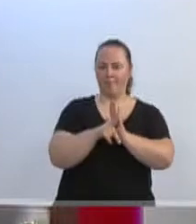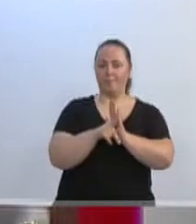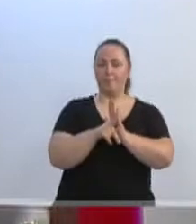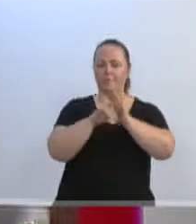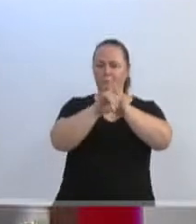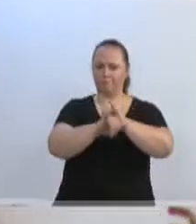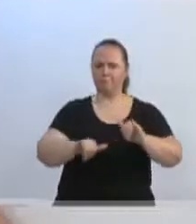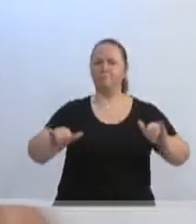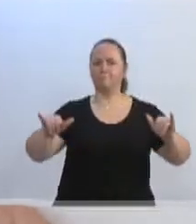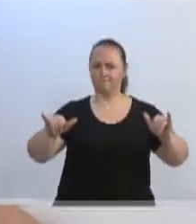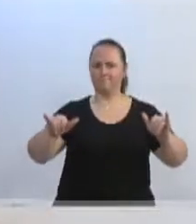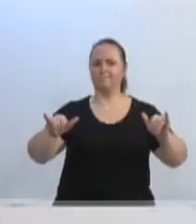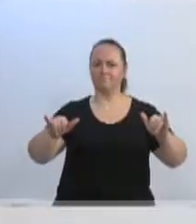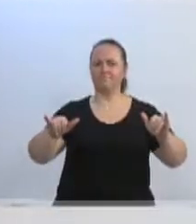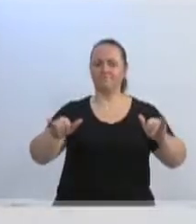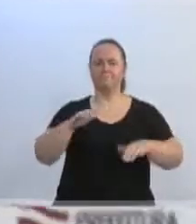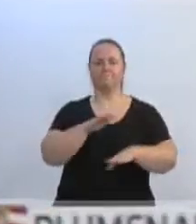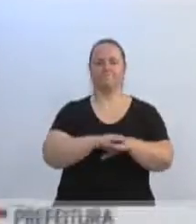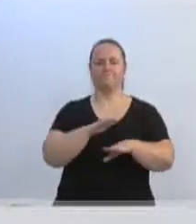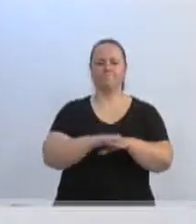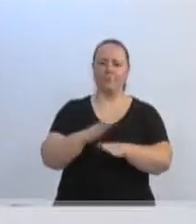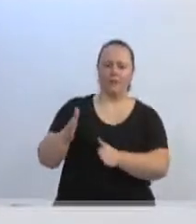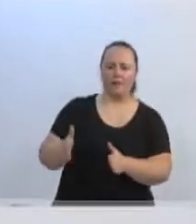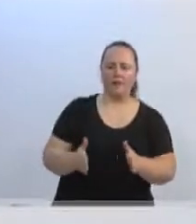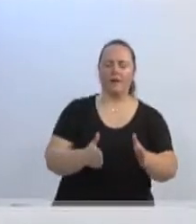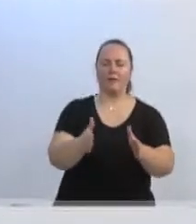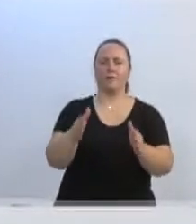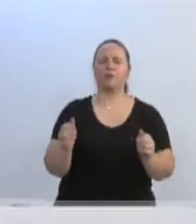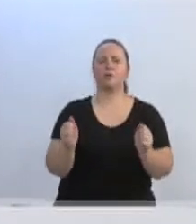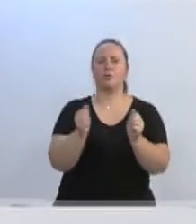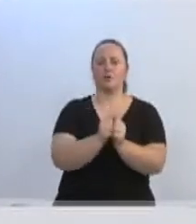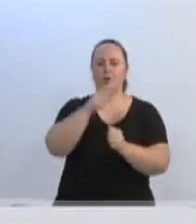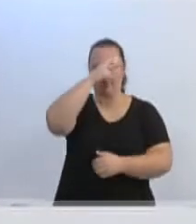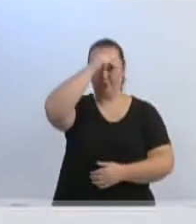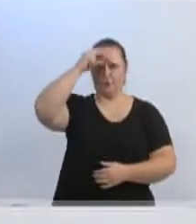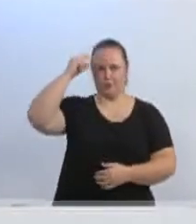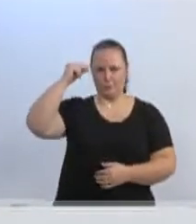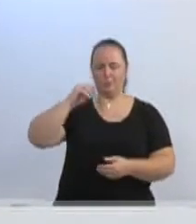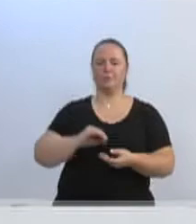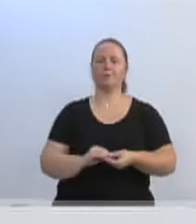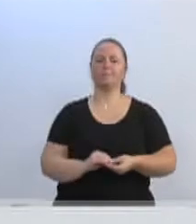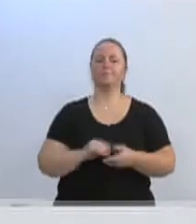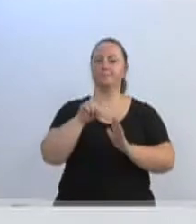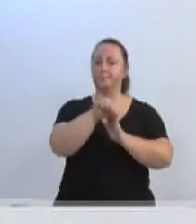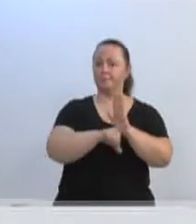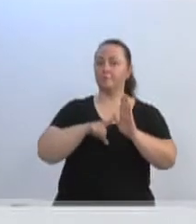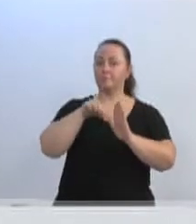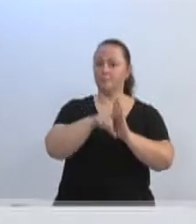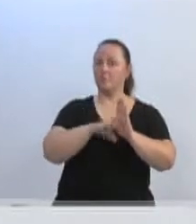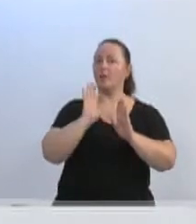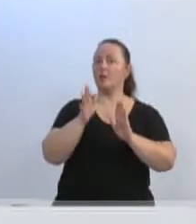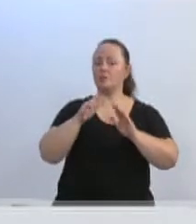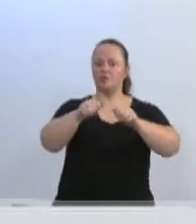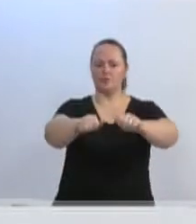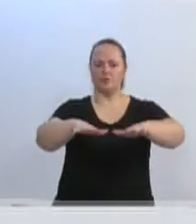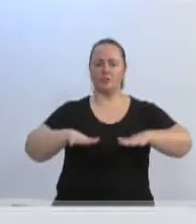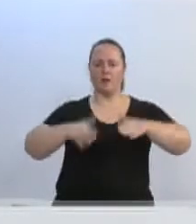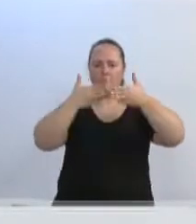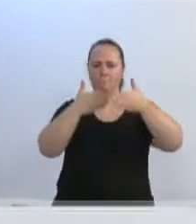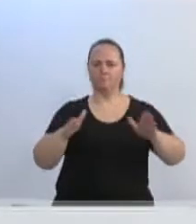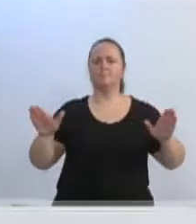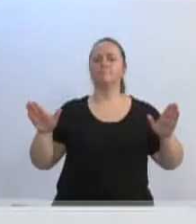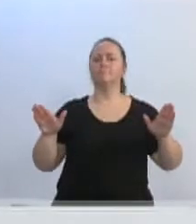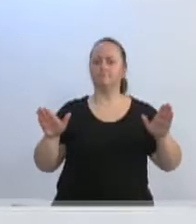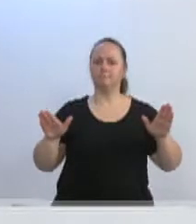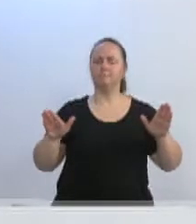ser feito o encaminhamento por parte do Executivo, e a legislação, como nós já tivemos aqui na nossa audiência pública, ela é